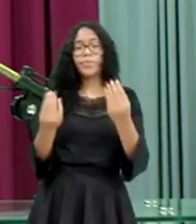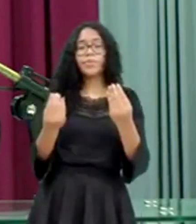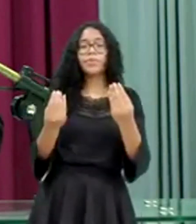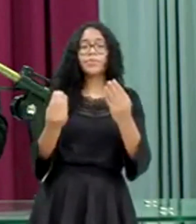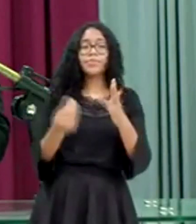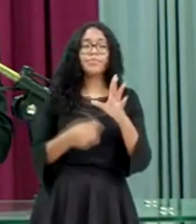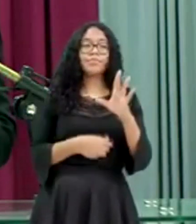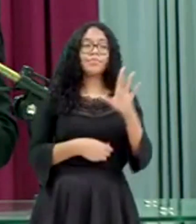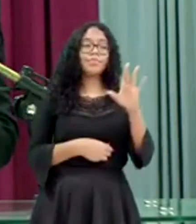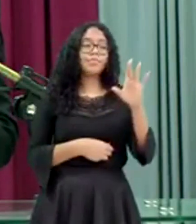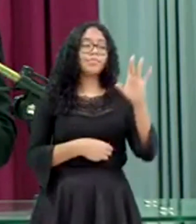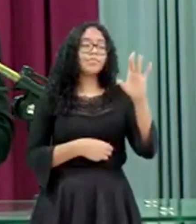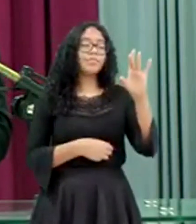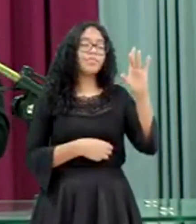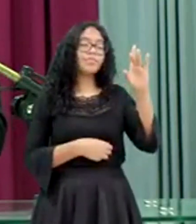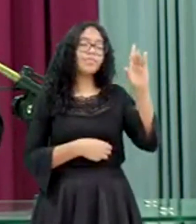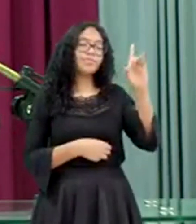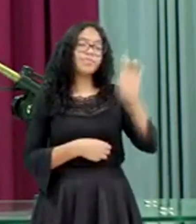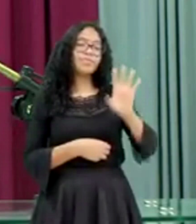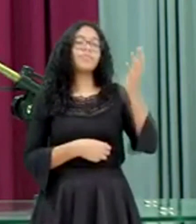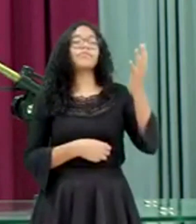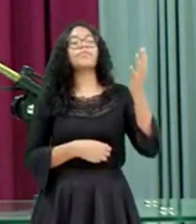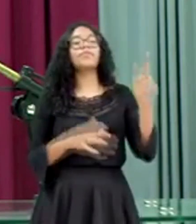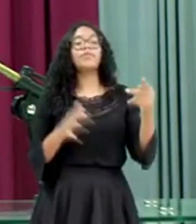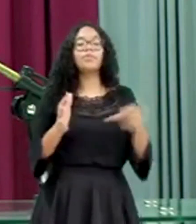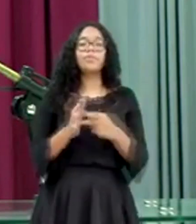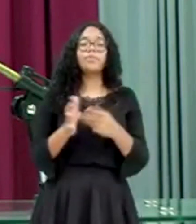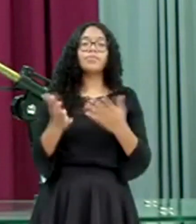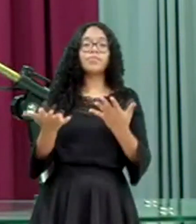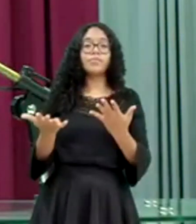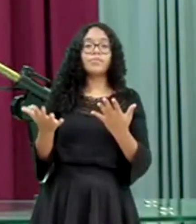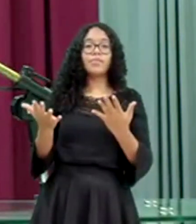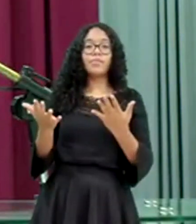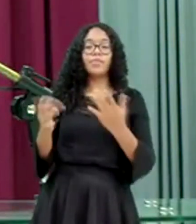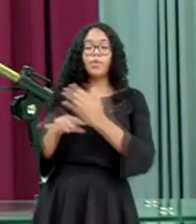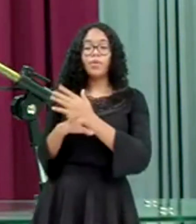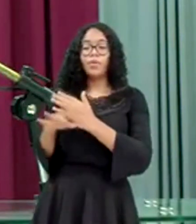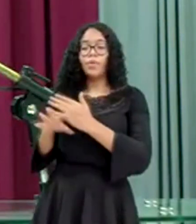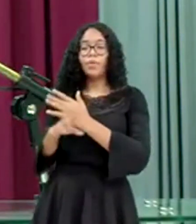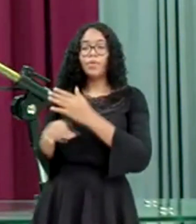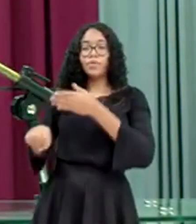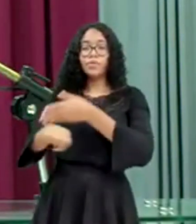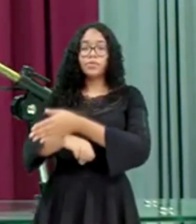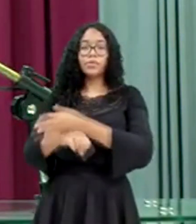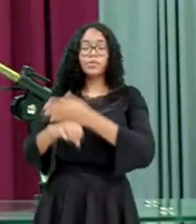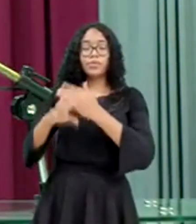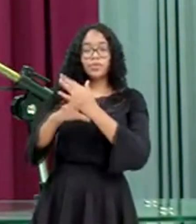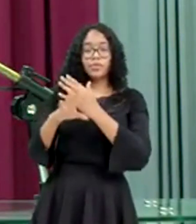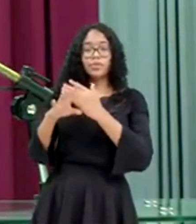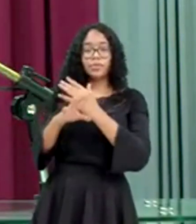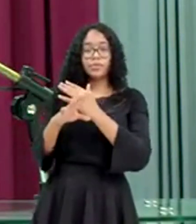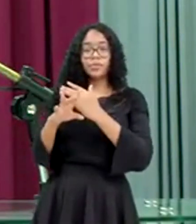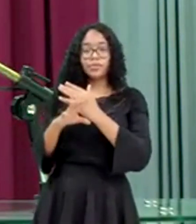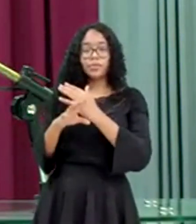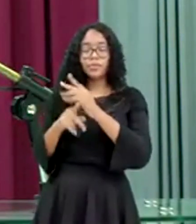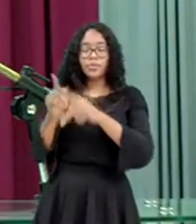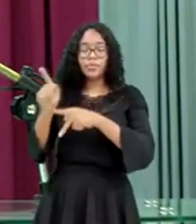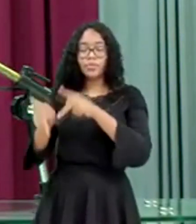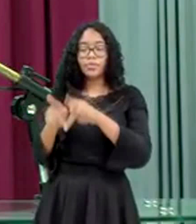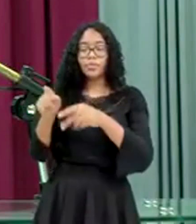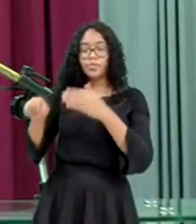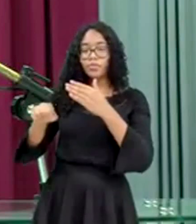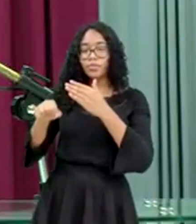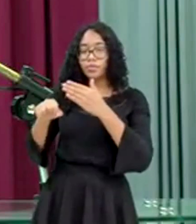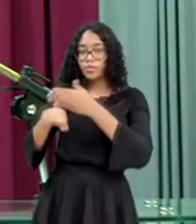faria. Quando a nação entrou, a Bíblia Sagrada dá esse testemunho, que